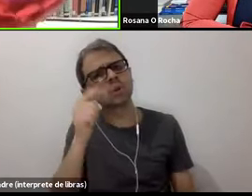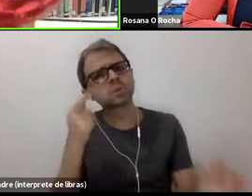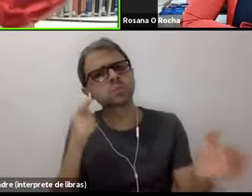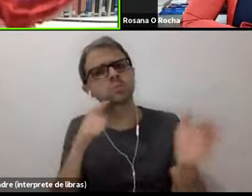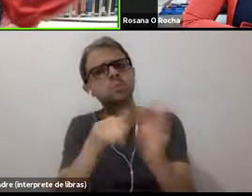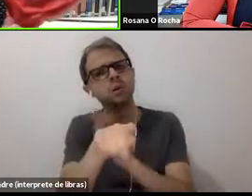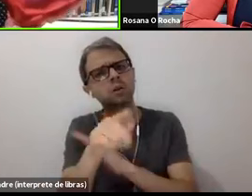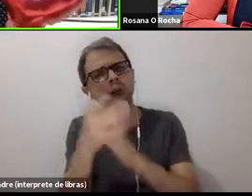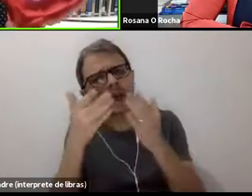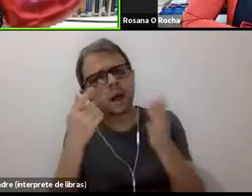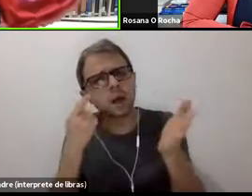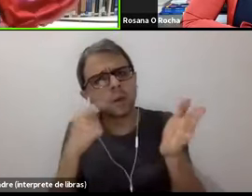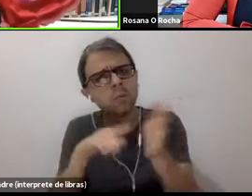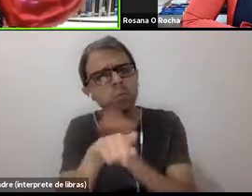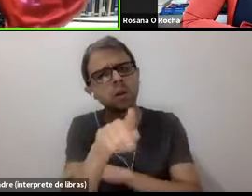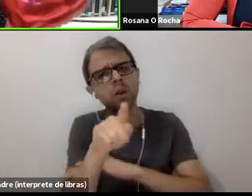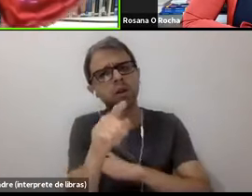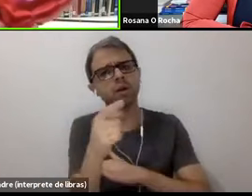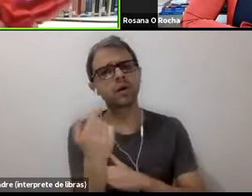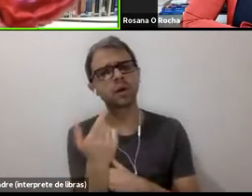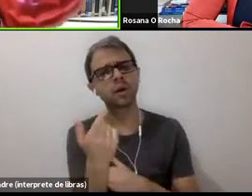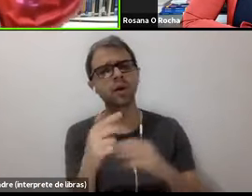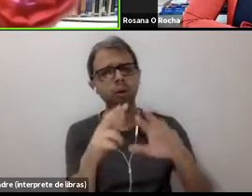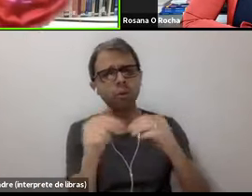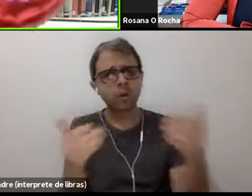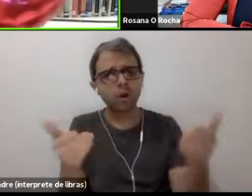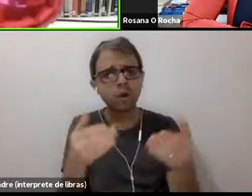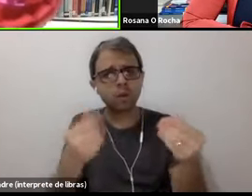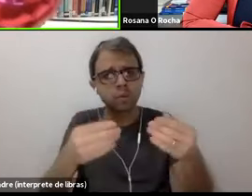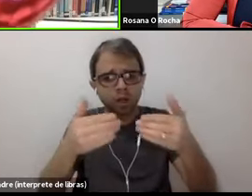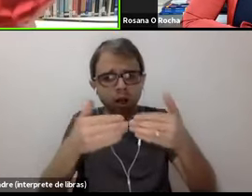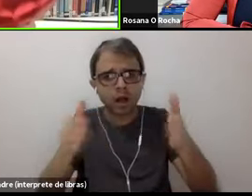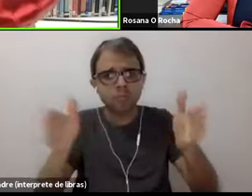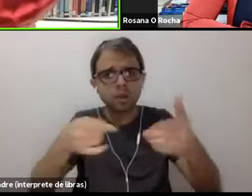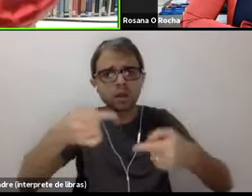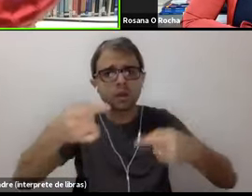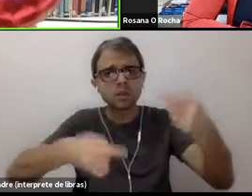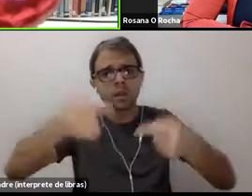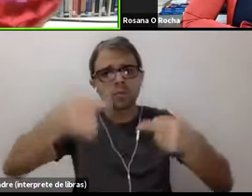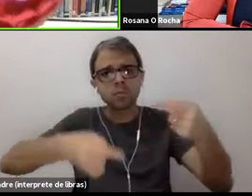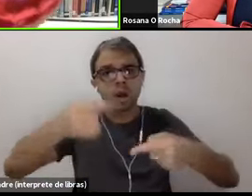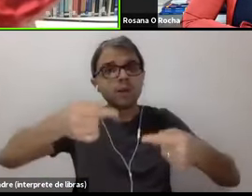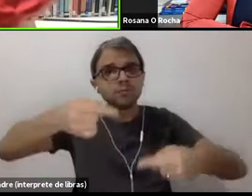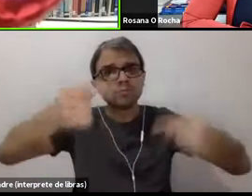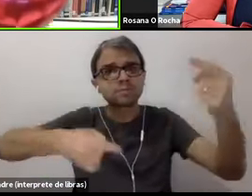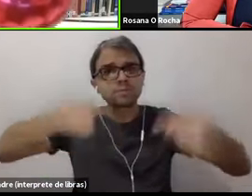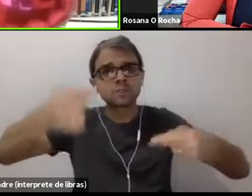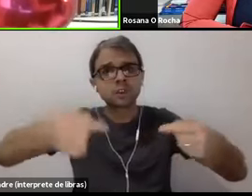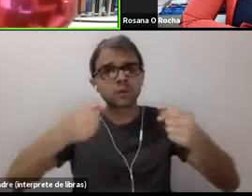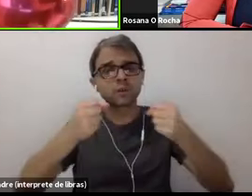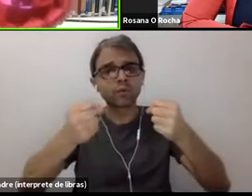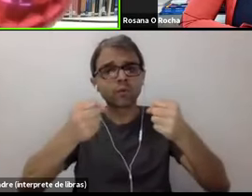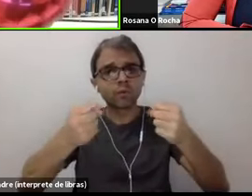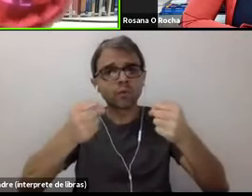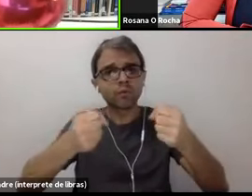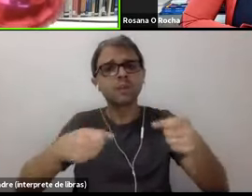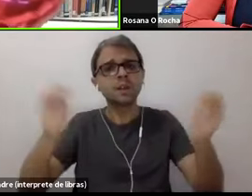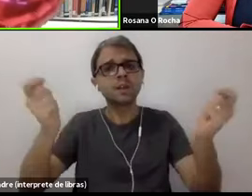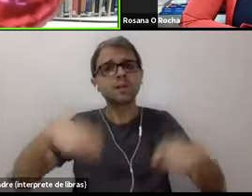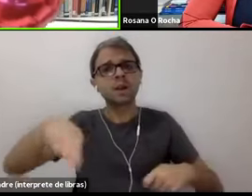que vocês abram esse debate, essa discussão com força, para que a gente possa caminhar cada vez mais